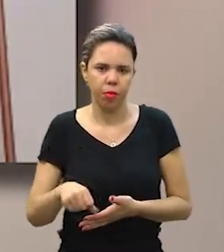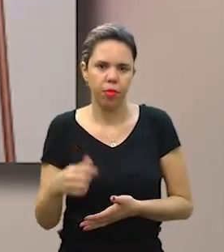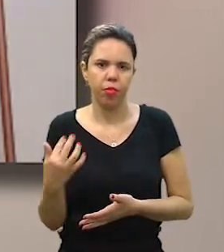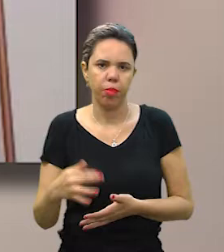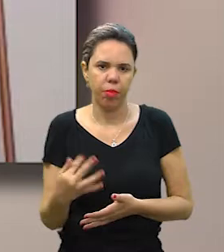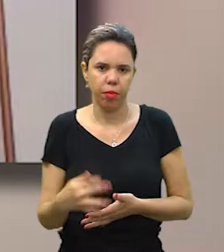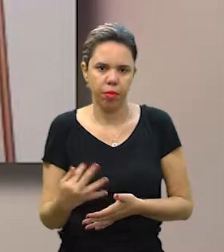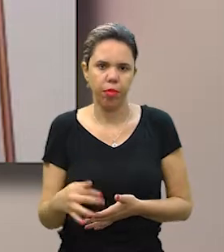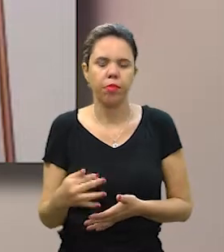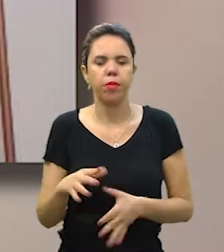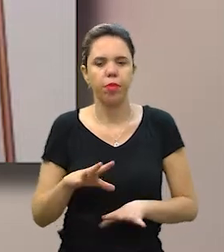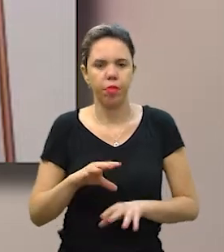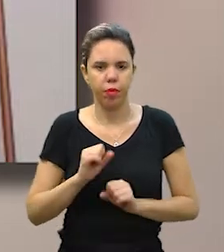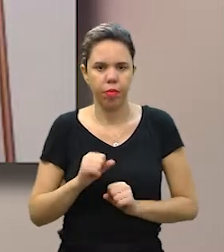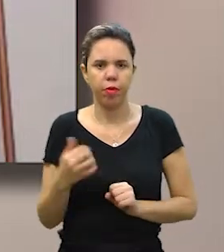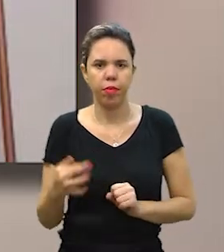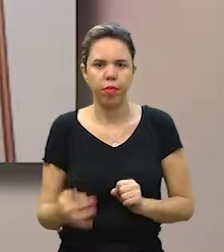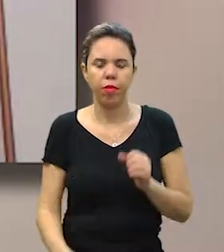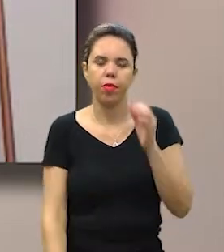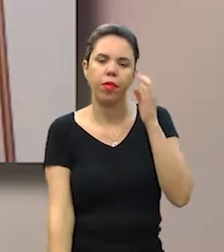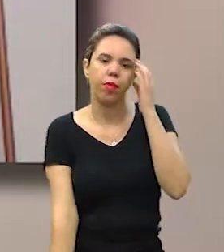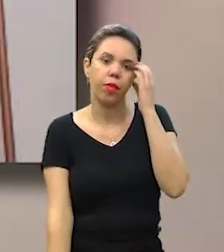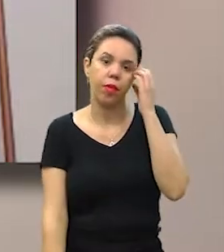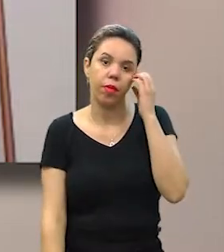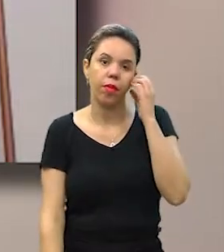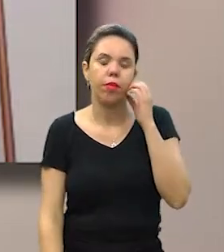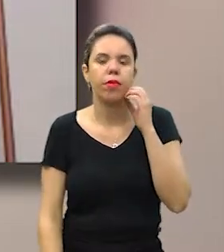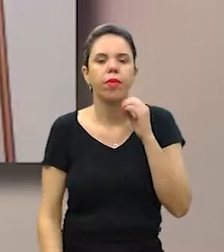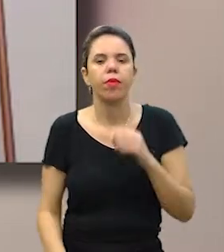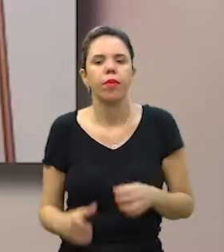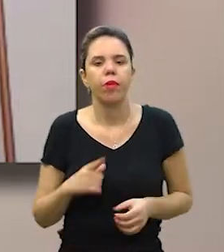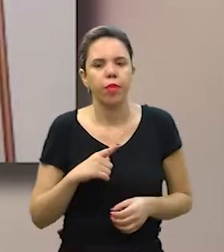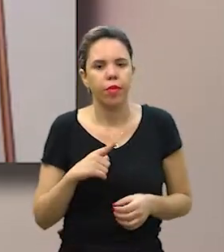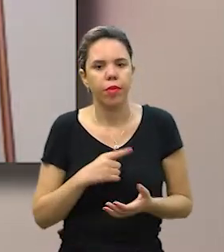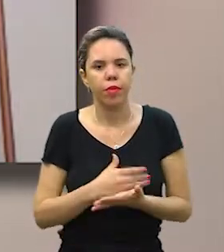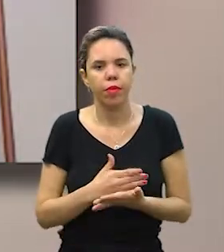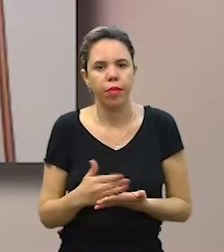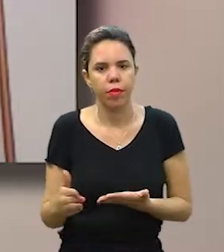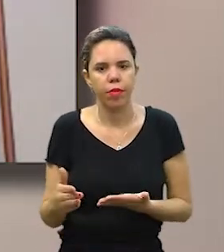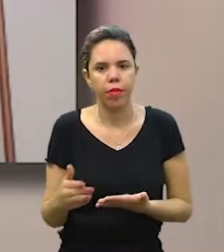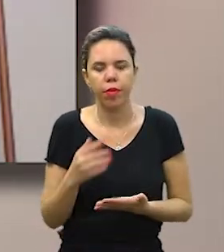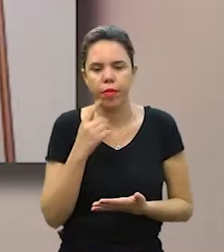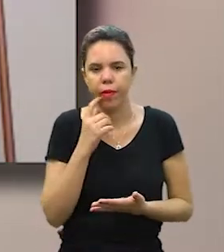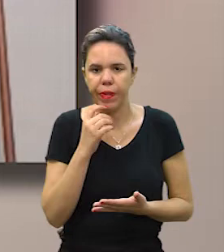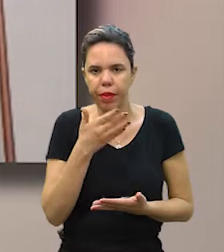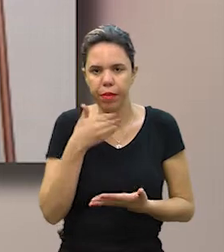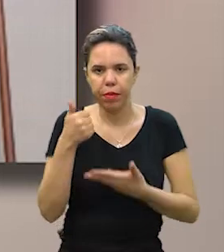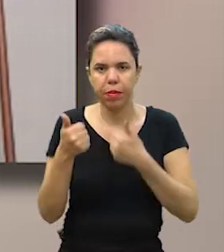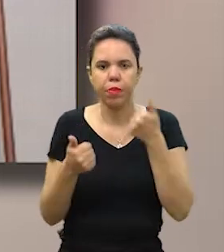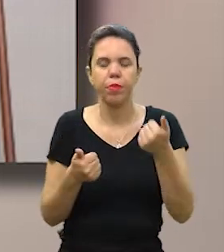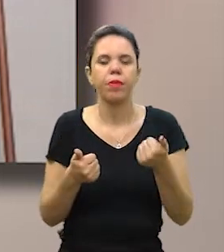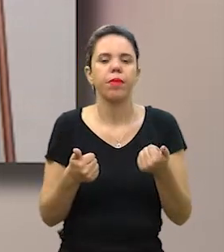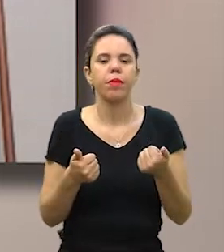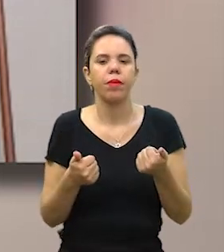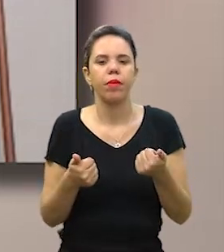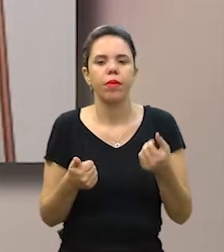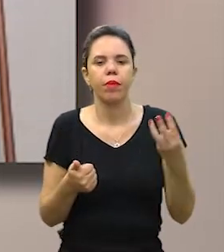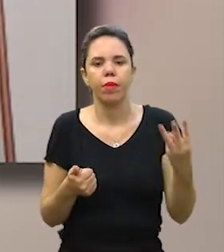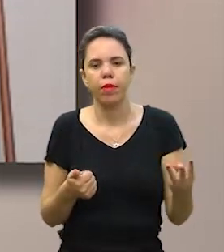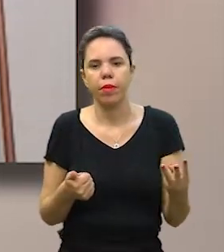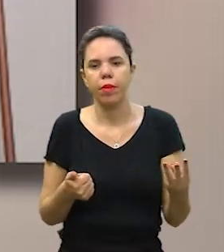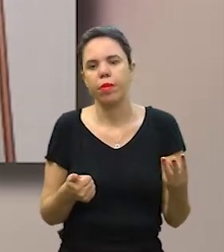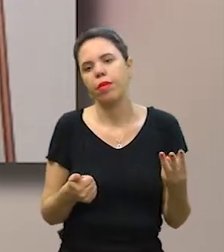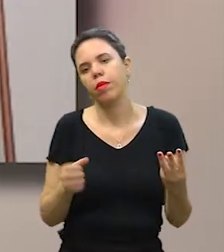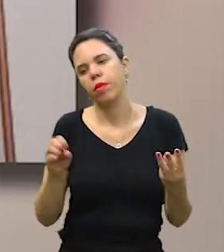lactentes acabam desenvolvendo essa cólica. E ela vai ter um início da melhora entre o seu terceiro